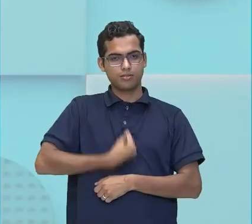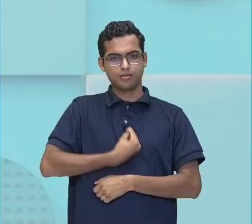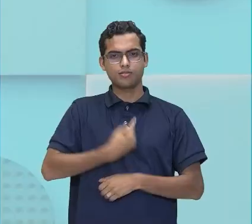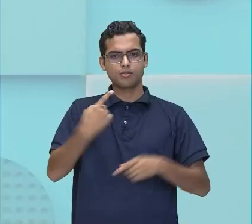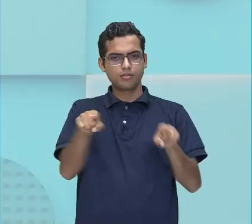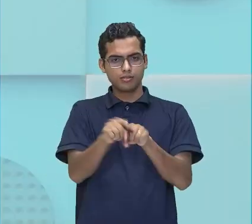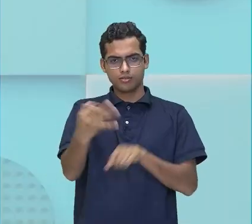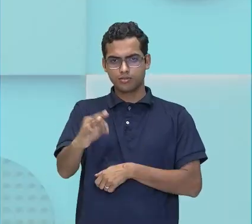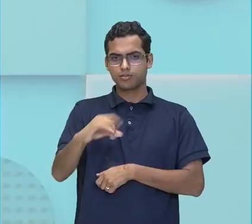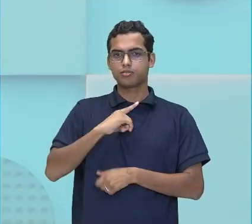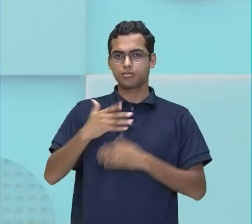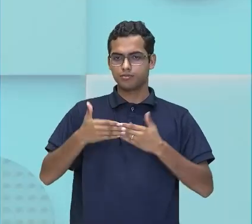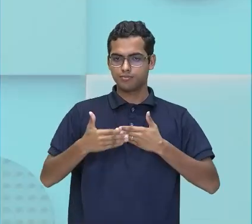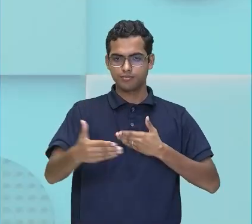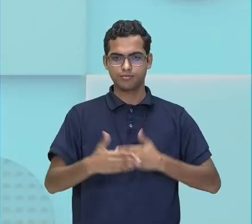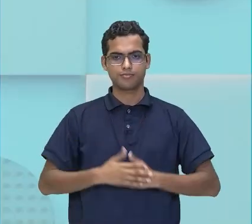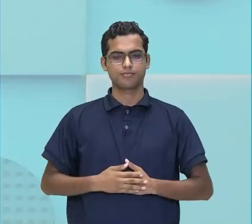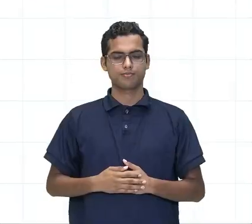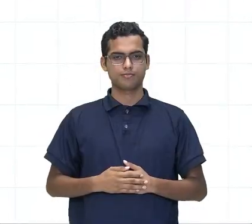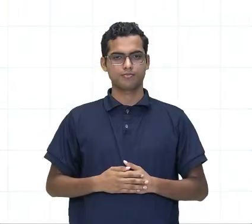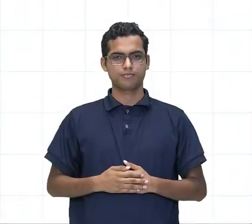mais delongas, vamos de aula?